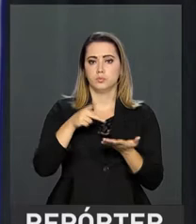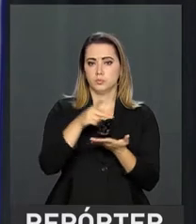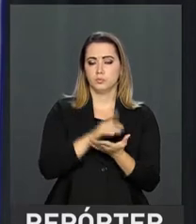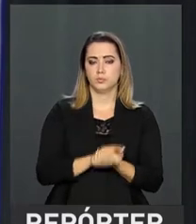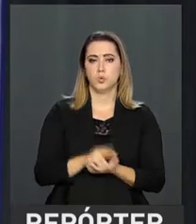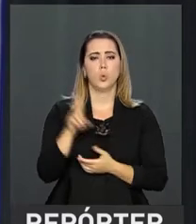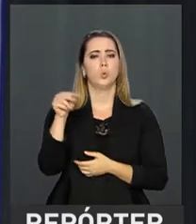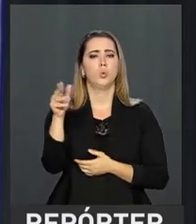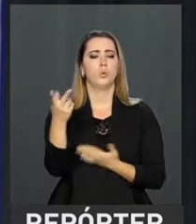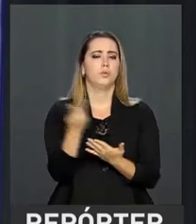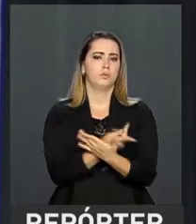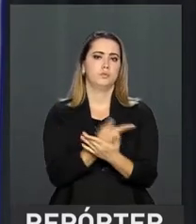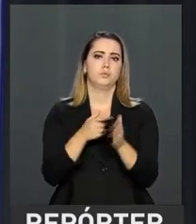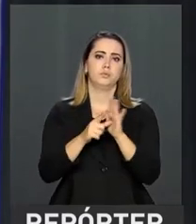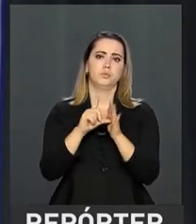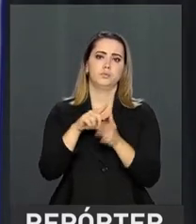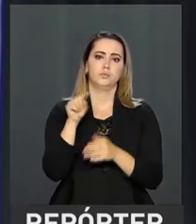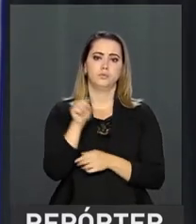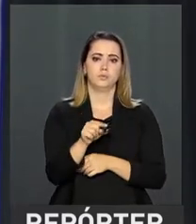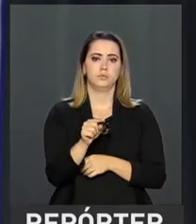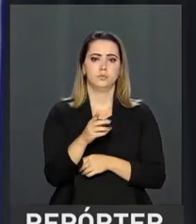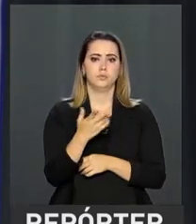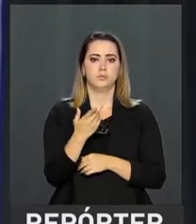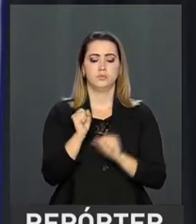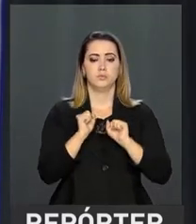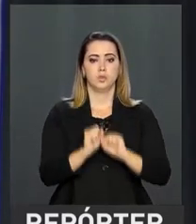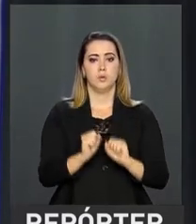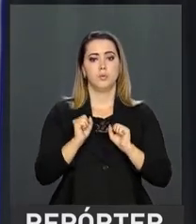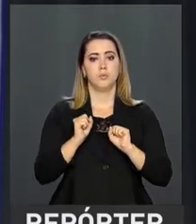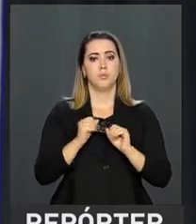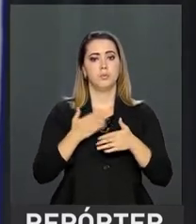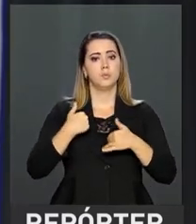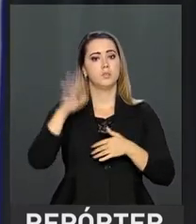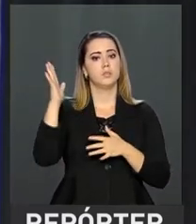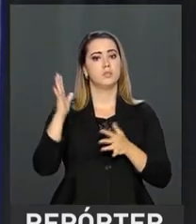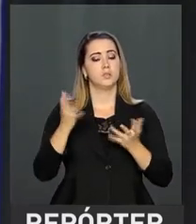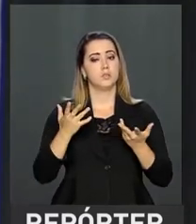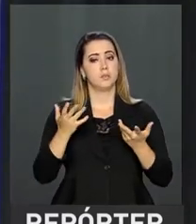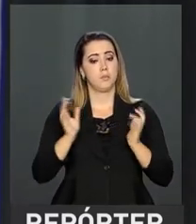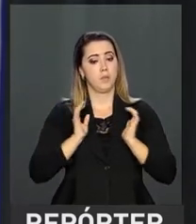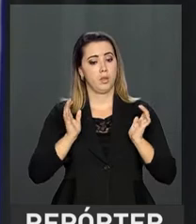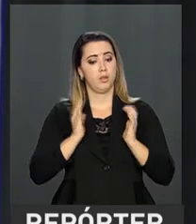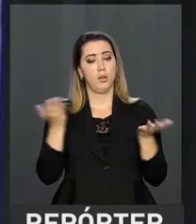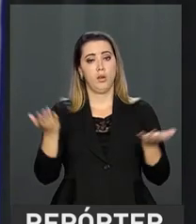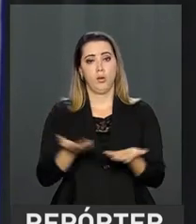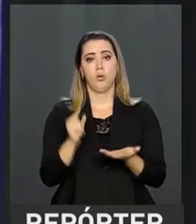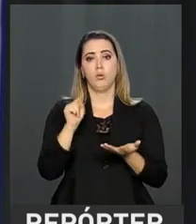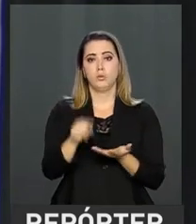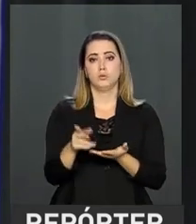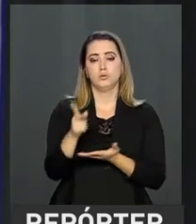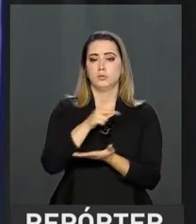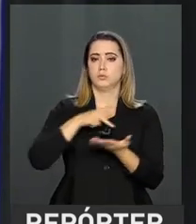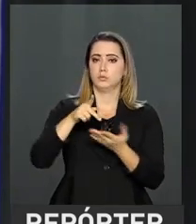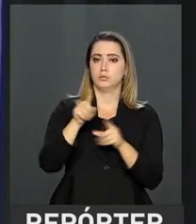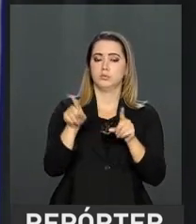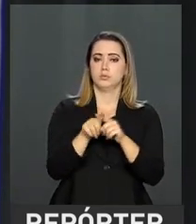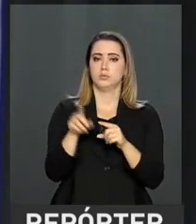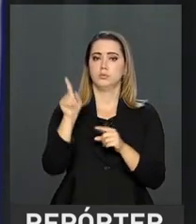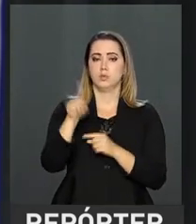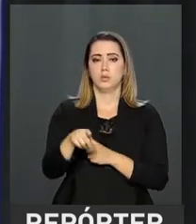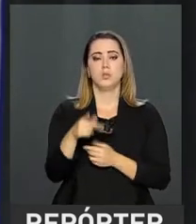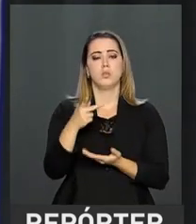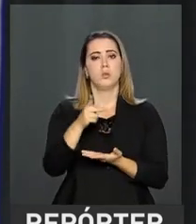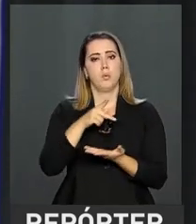tivemos um potencial tão grande para exploração de petróleo e gás como temos hoje no pré sal uma